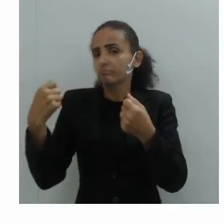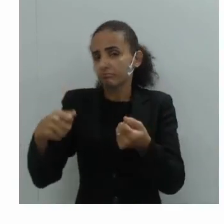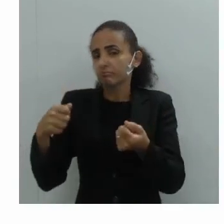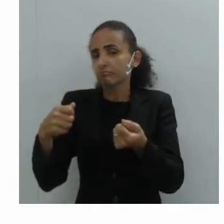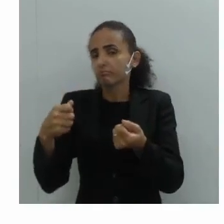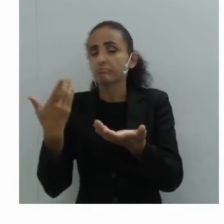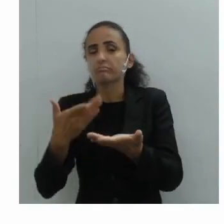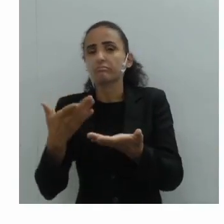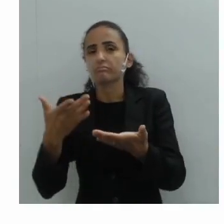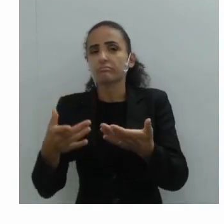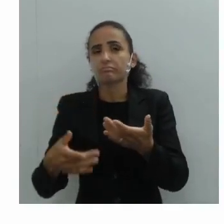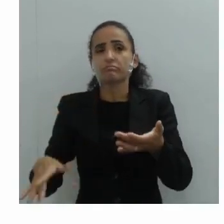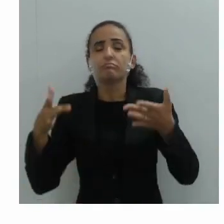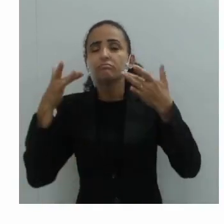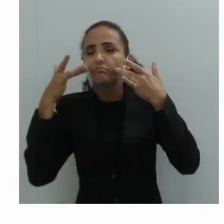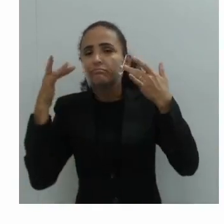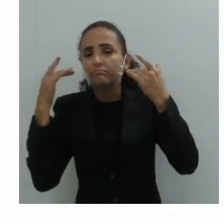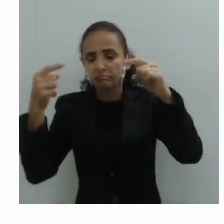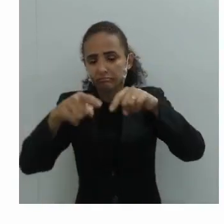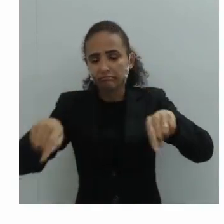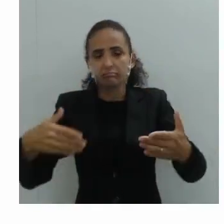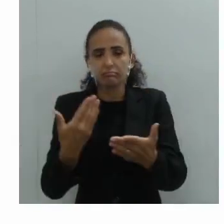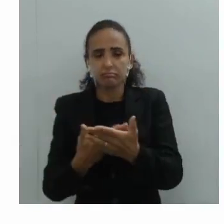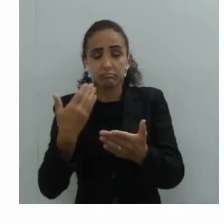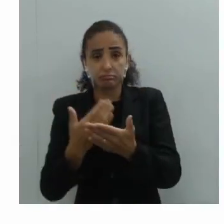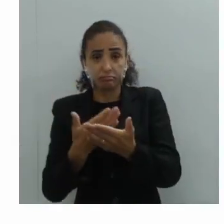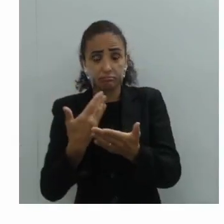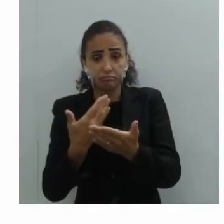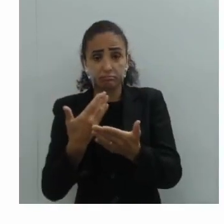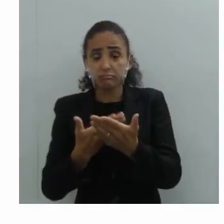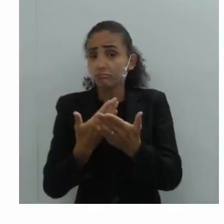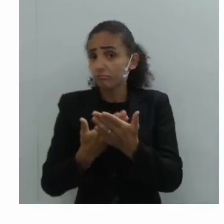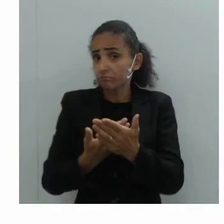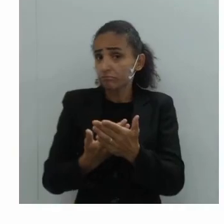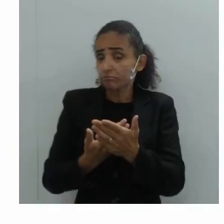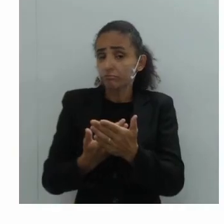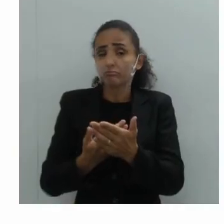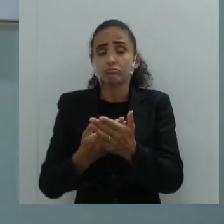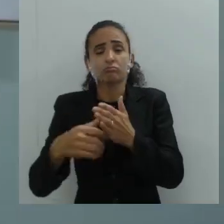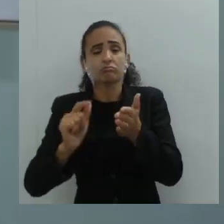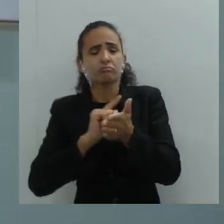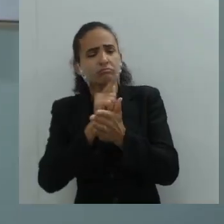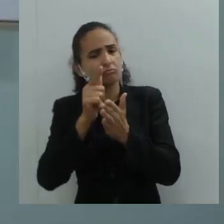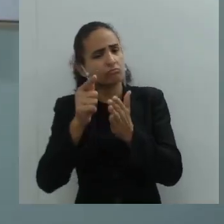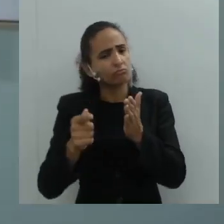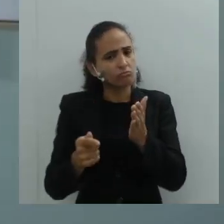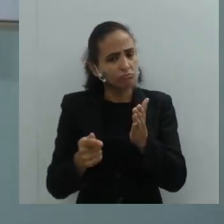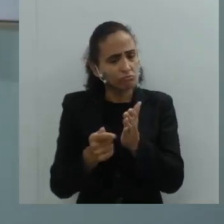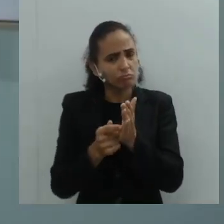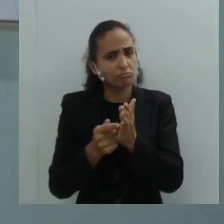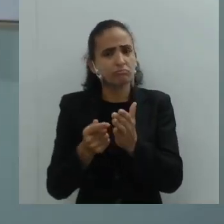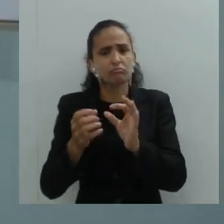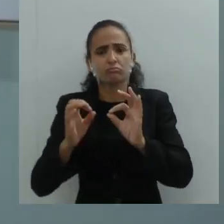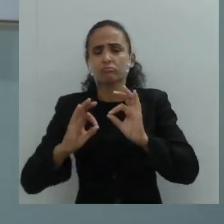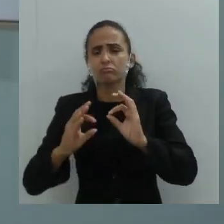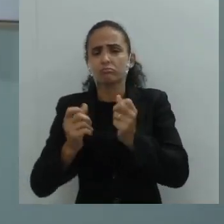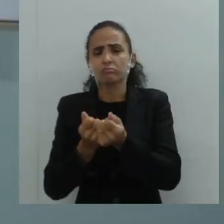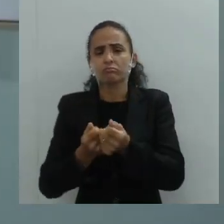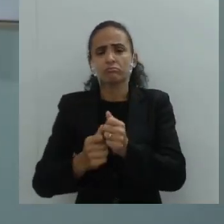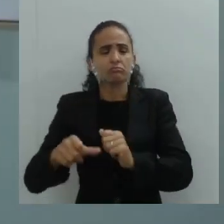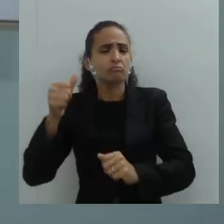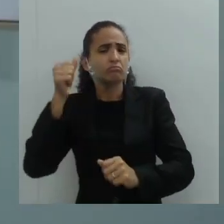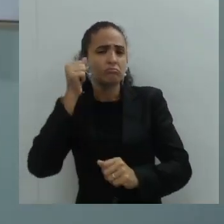uma dramatização contra um preconceito étnico, de gênero, ou seja, contra a